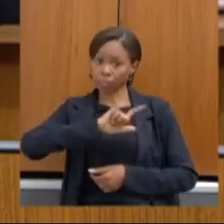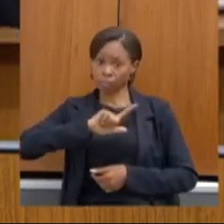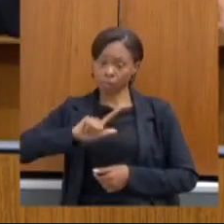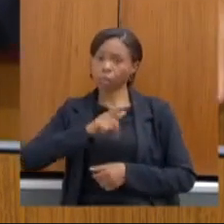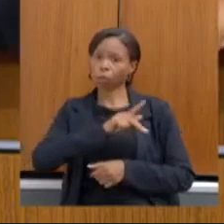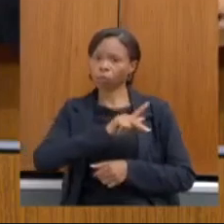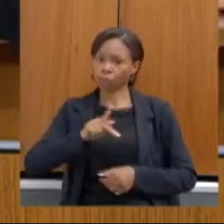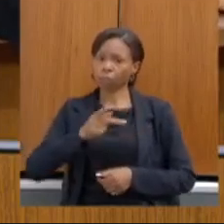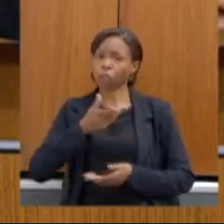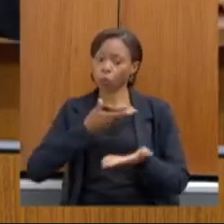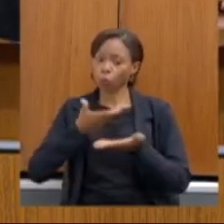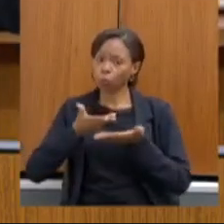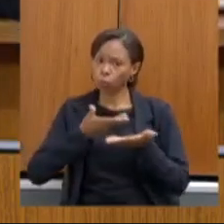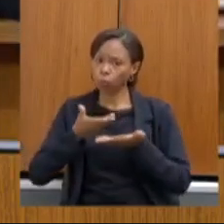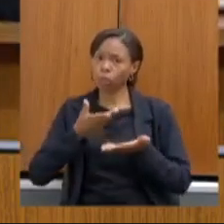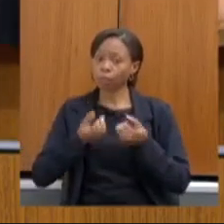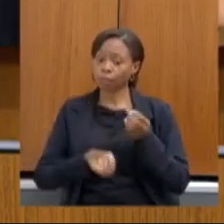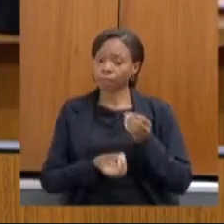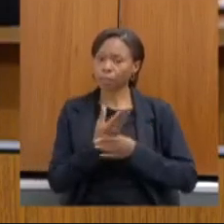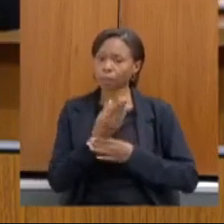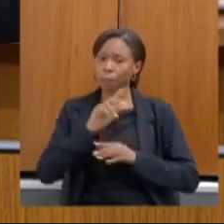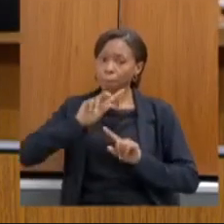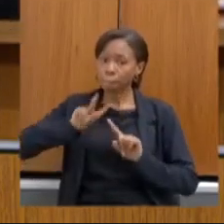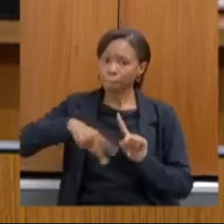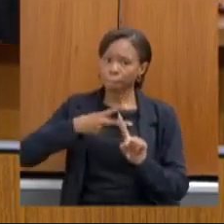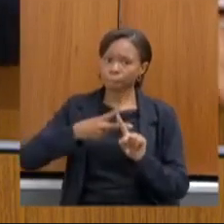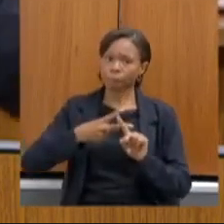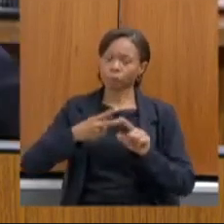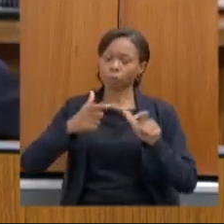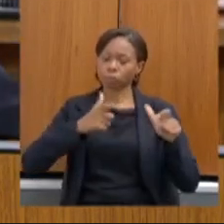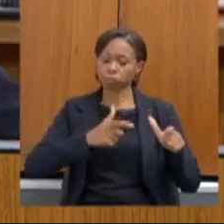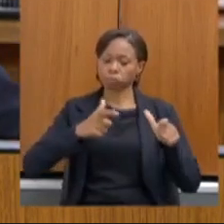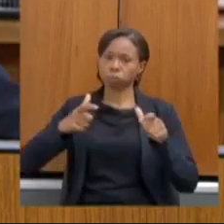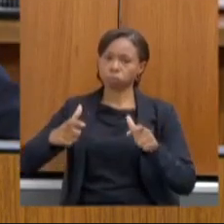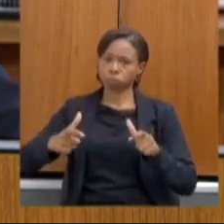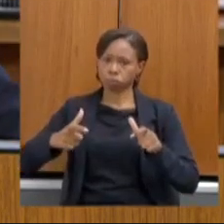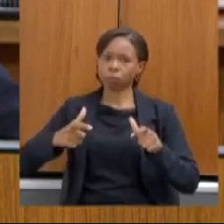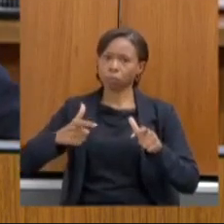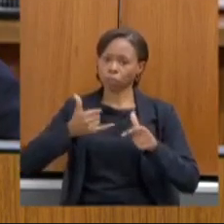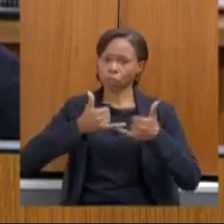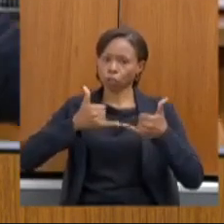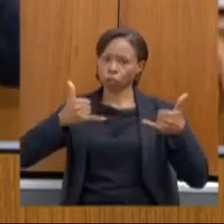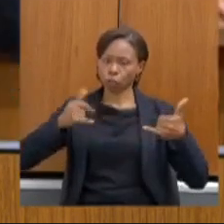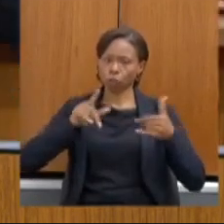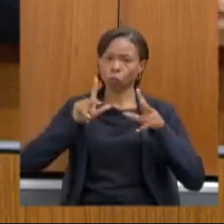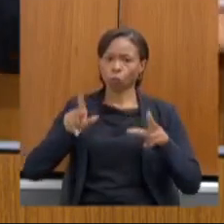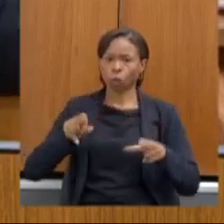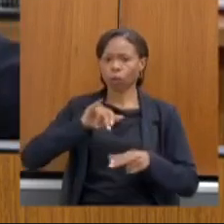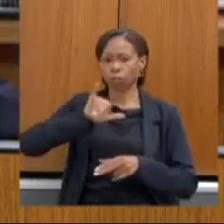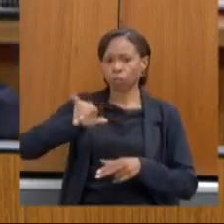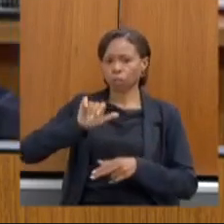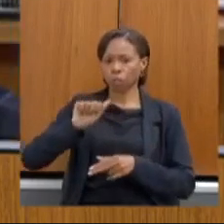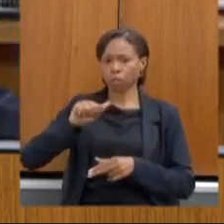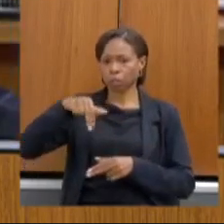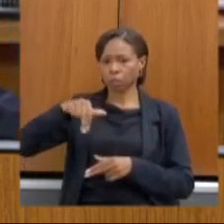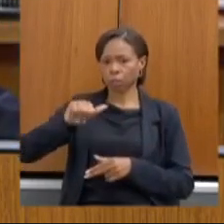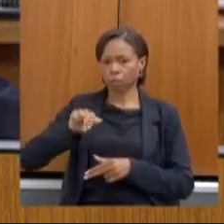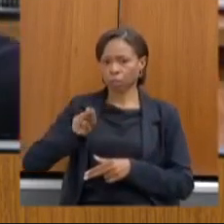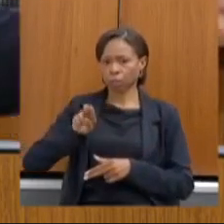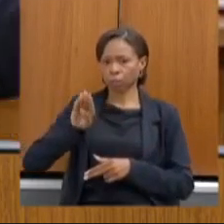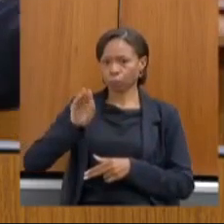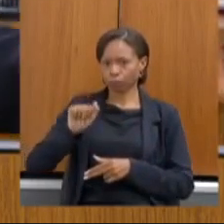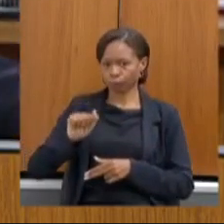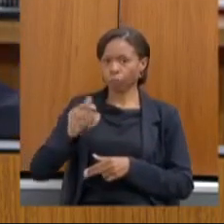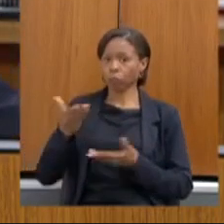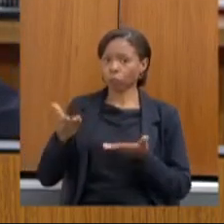colocar mais duas solicitações grandes do molde daquela que tem na cidade de Janaúba hoje que foi concluída